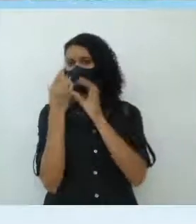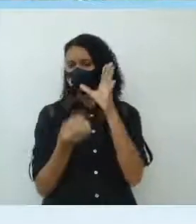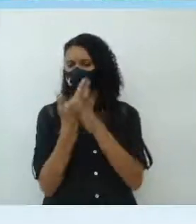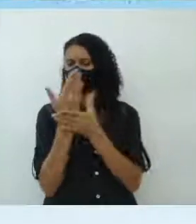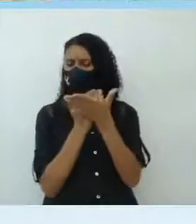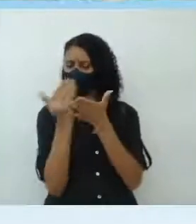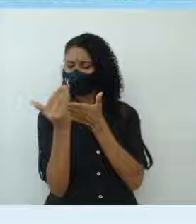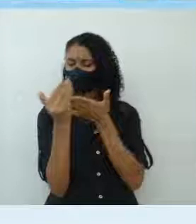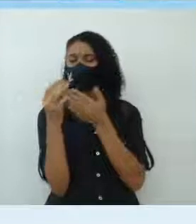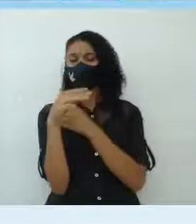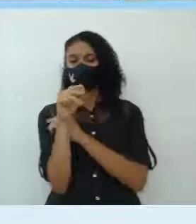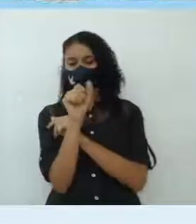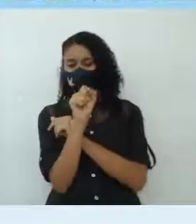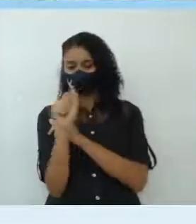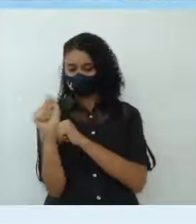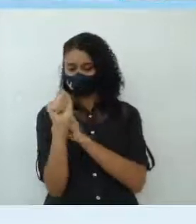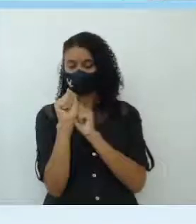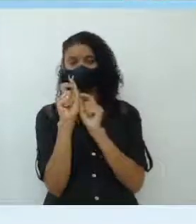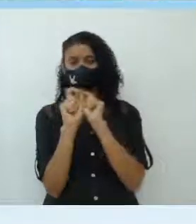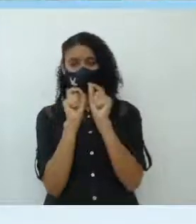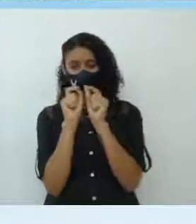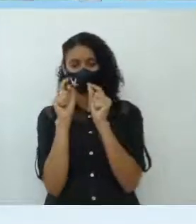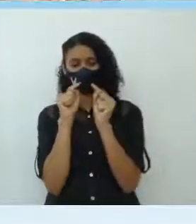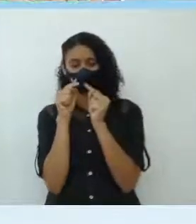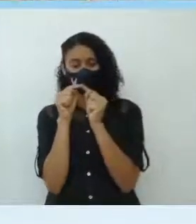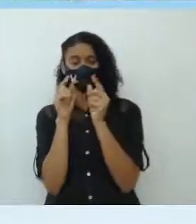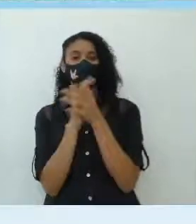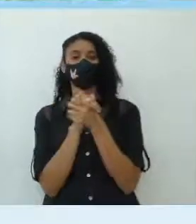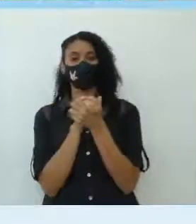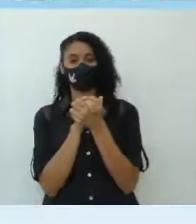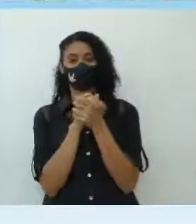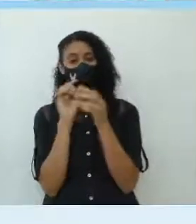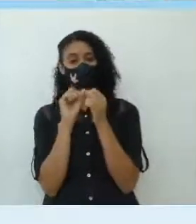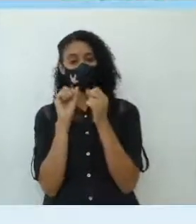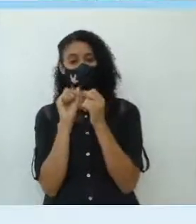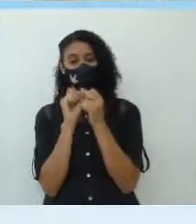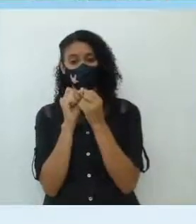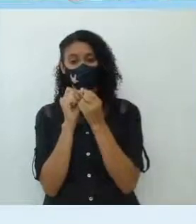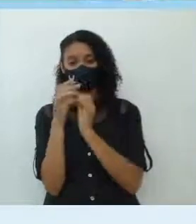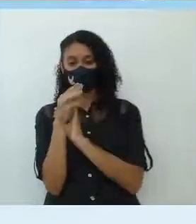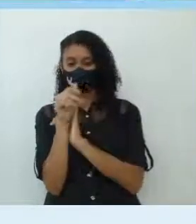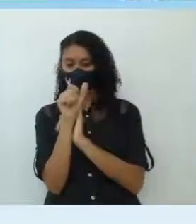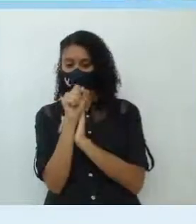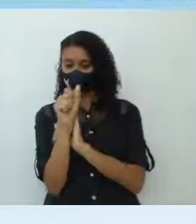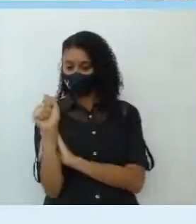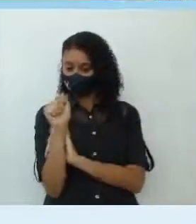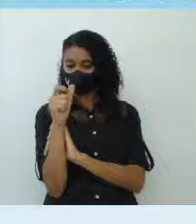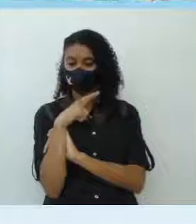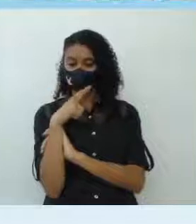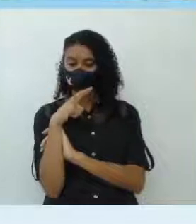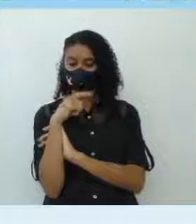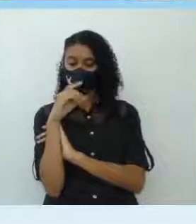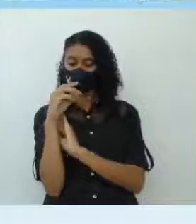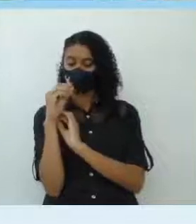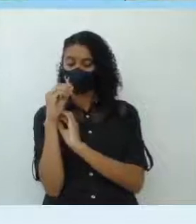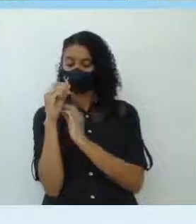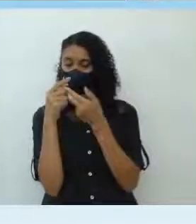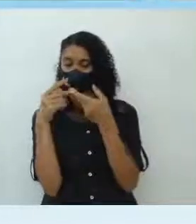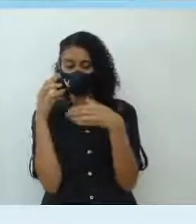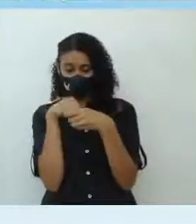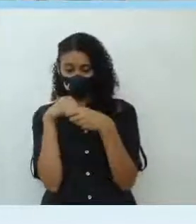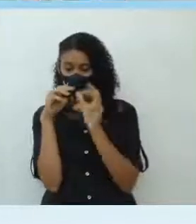dos objetos. A massa dos objetos está associada à massa das moléculas. As moléculas que compõem é que